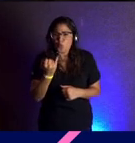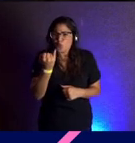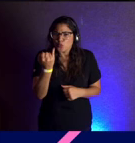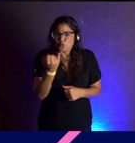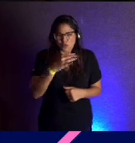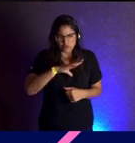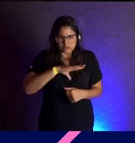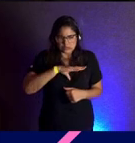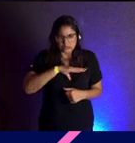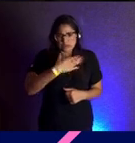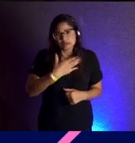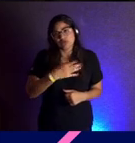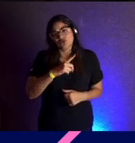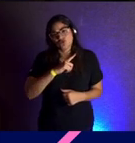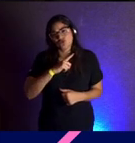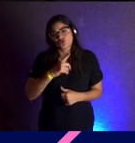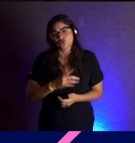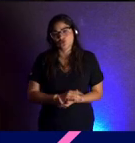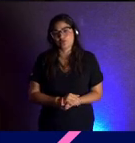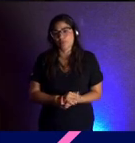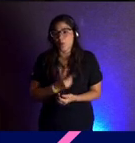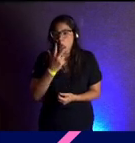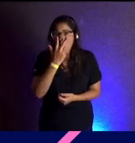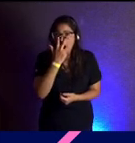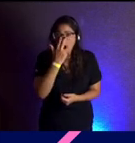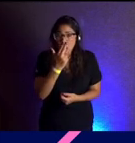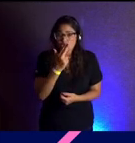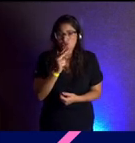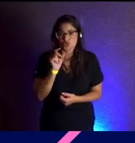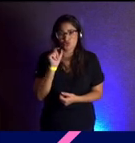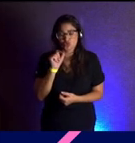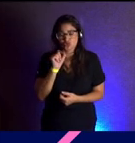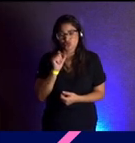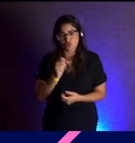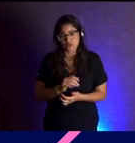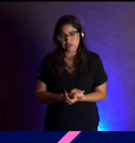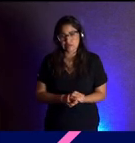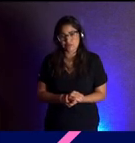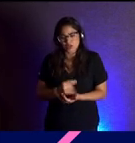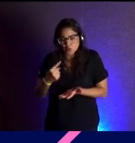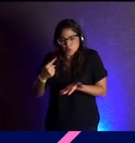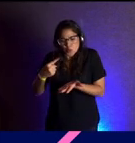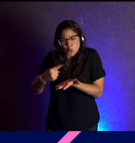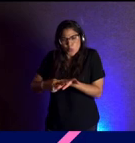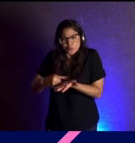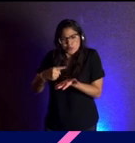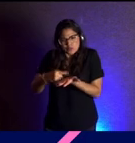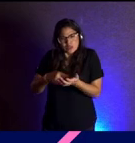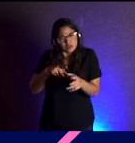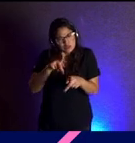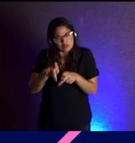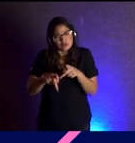questão, eu acho que isso conversa com populações tradicionais,